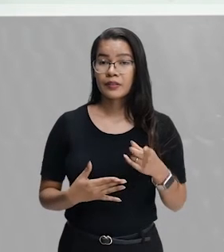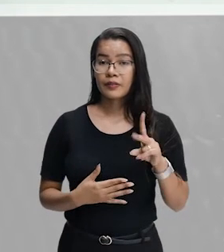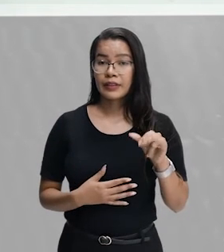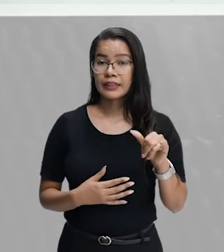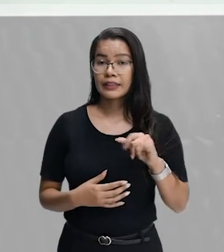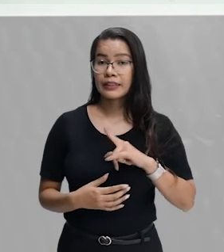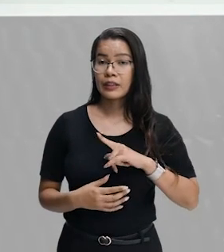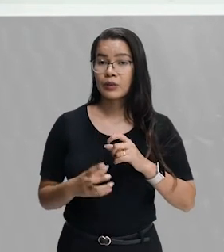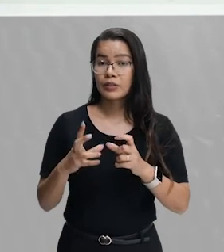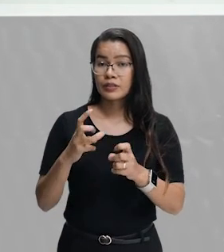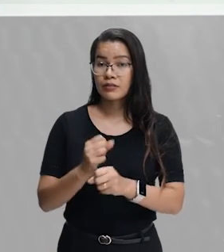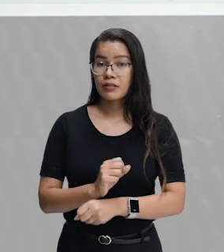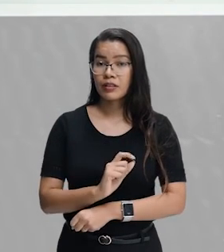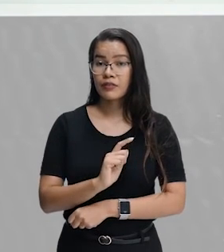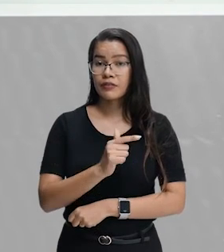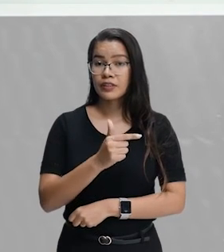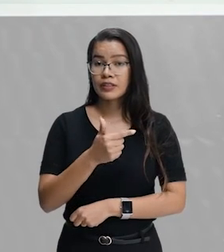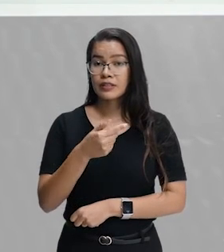aqui